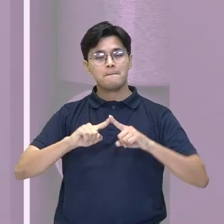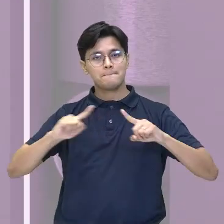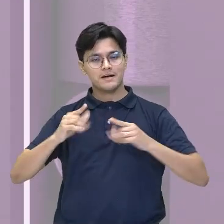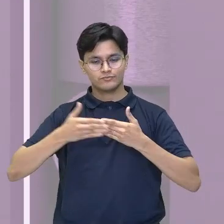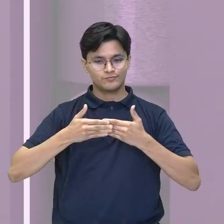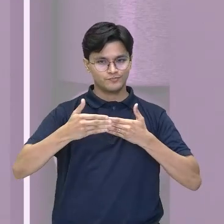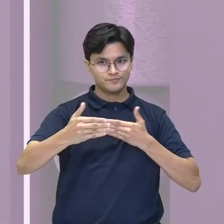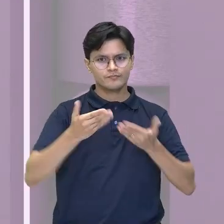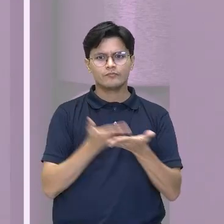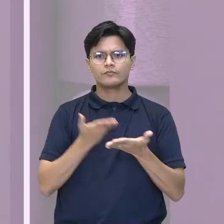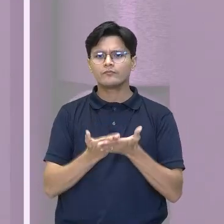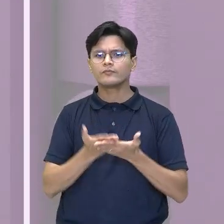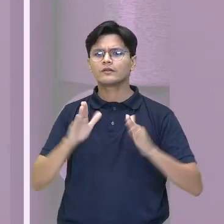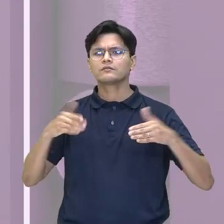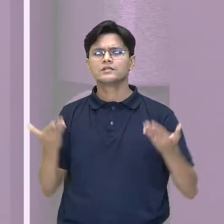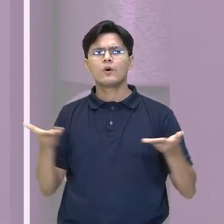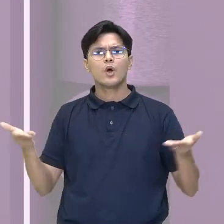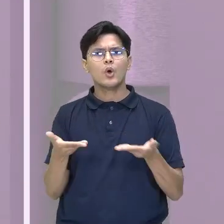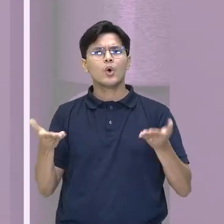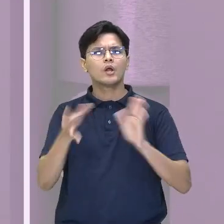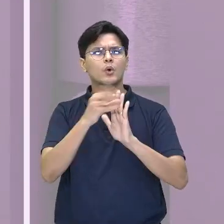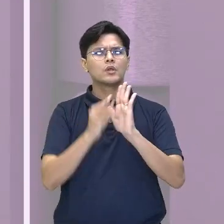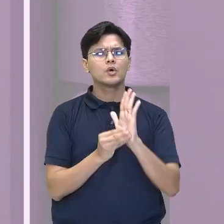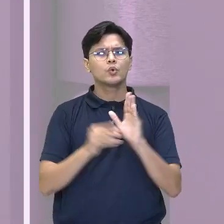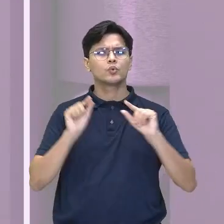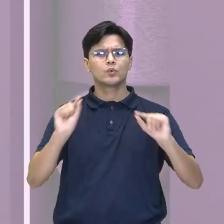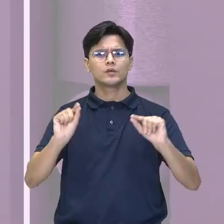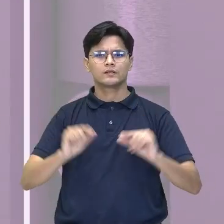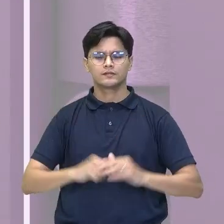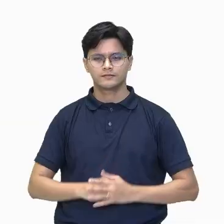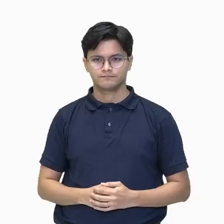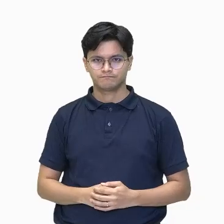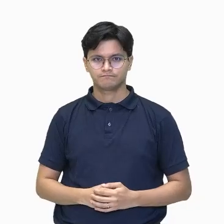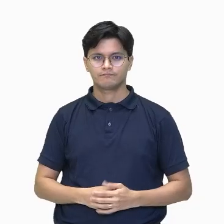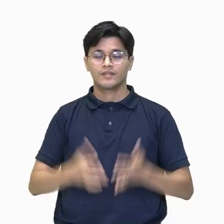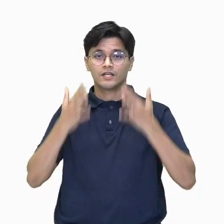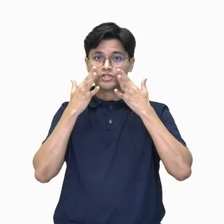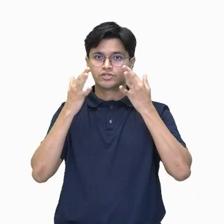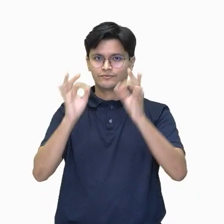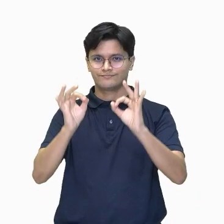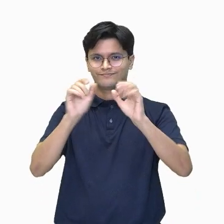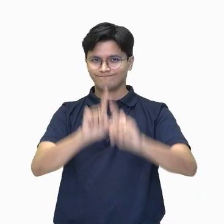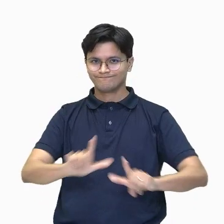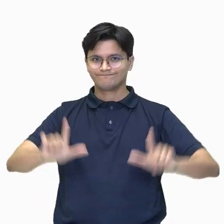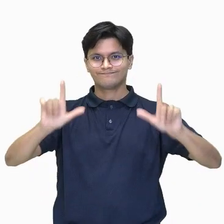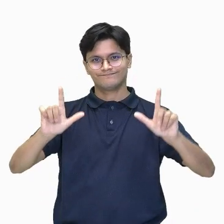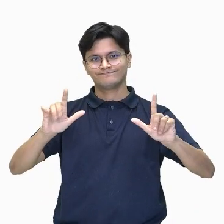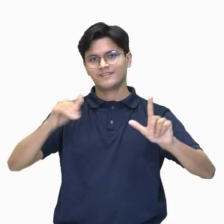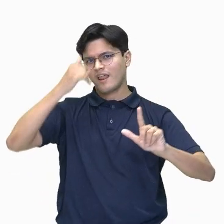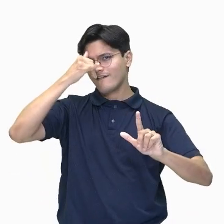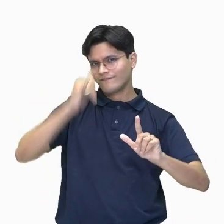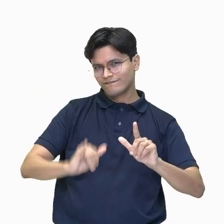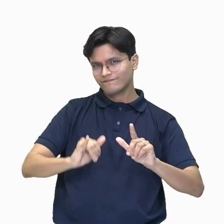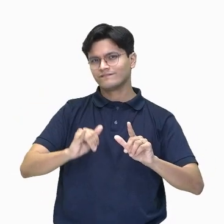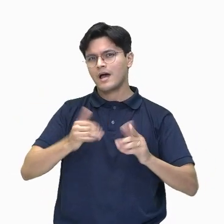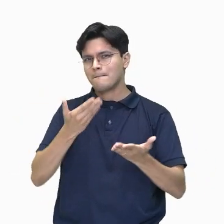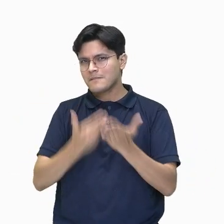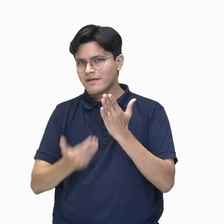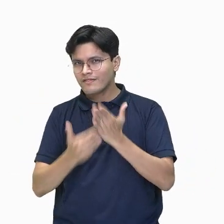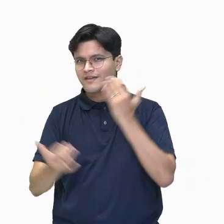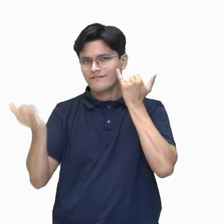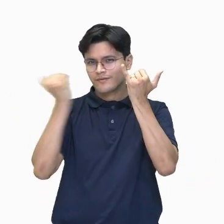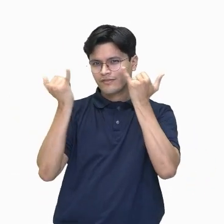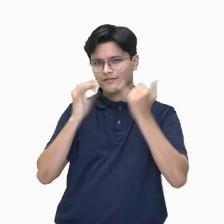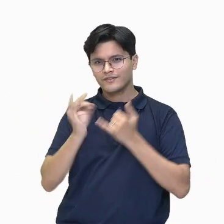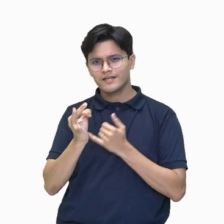aula, vamos ver o que é que nos espera agora? Agora nós temos o seguinte, de olho na tela para que você não perca. Onde o plano cartesiano